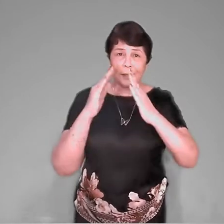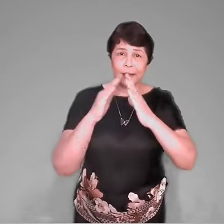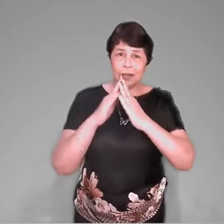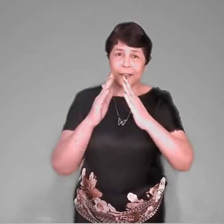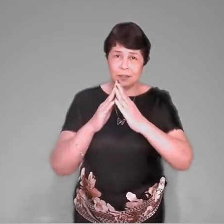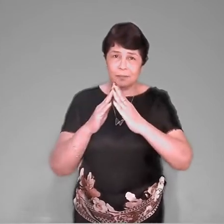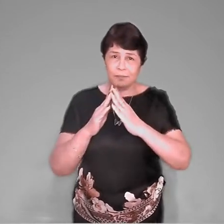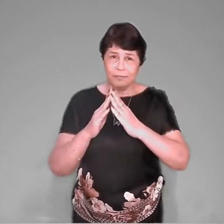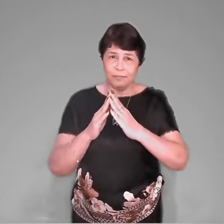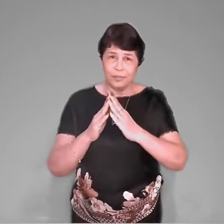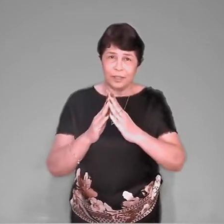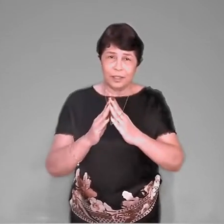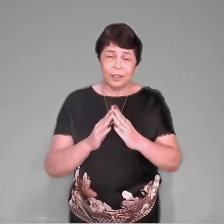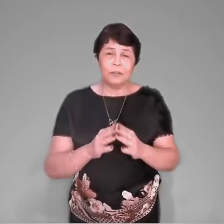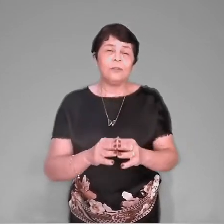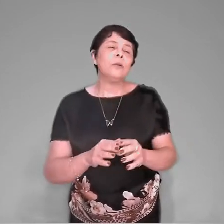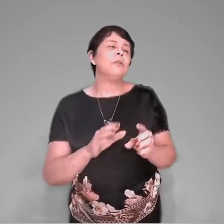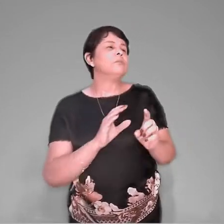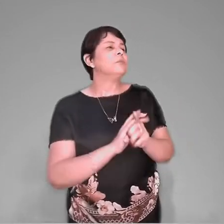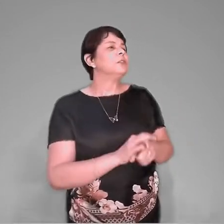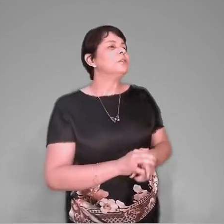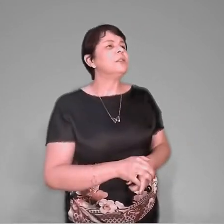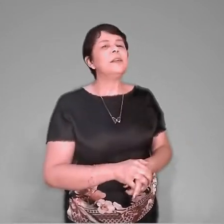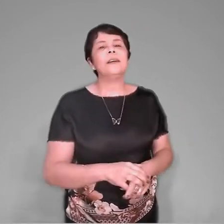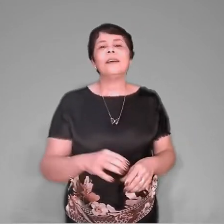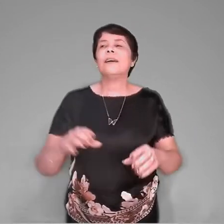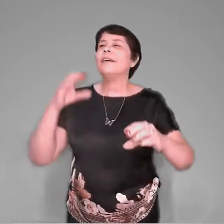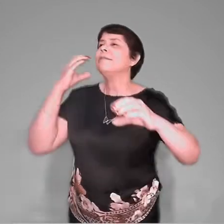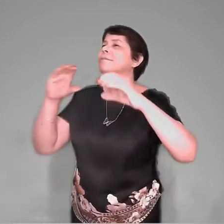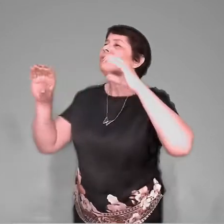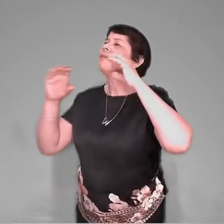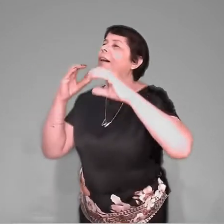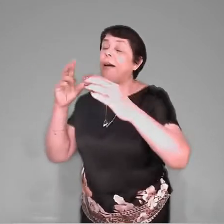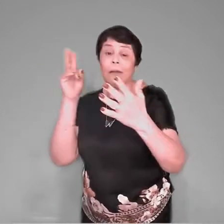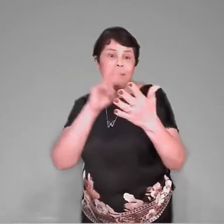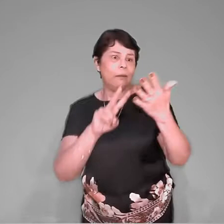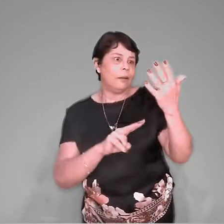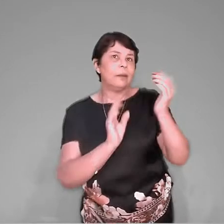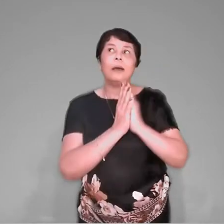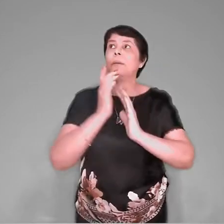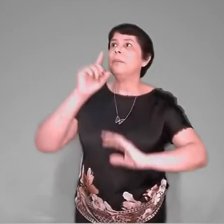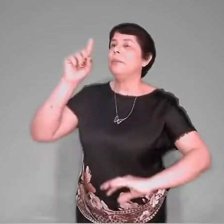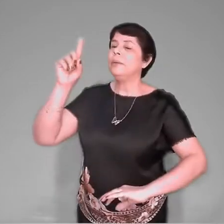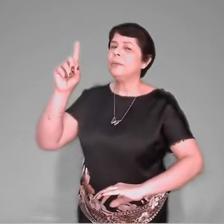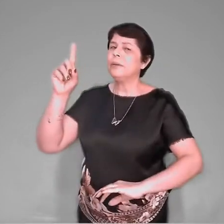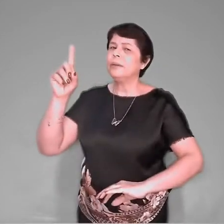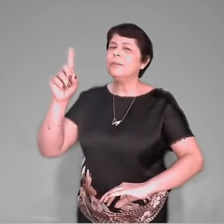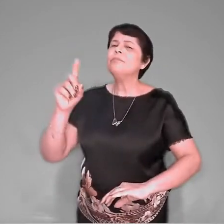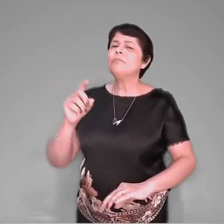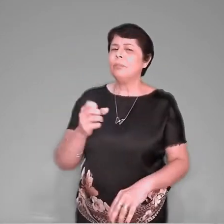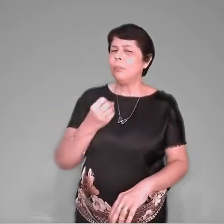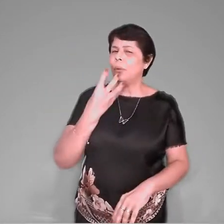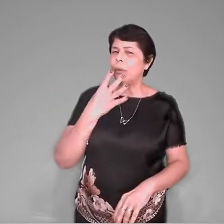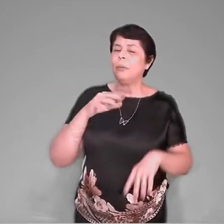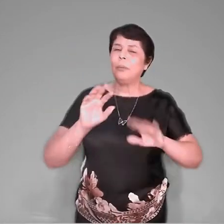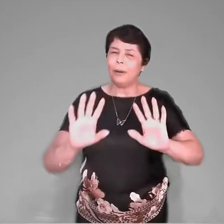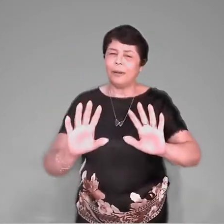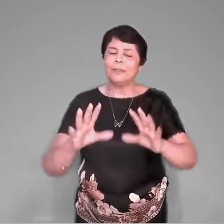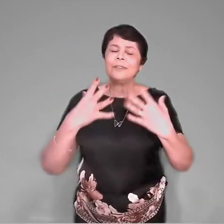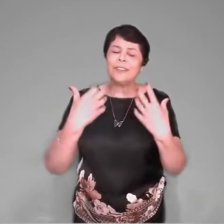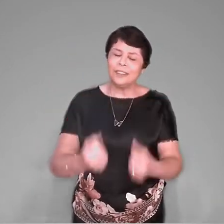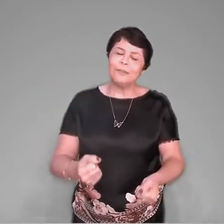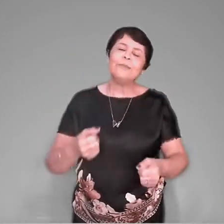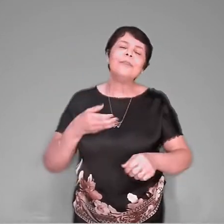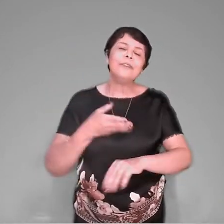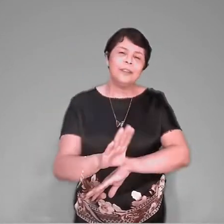coisa. Sejamos honestos. É isso que eu falo, que é a alma católica num